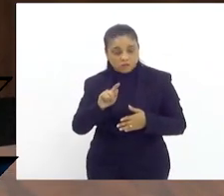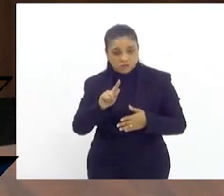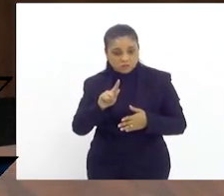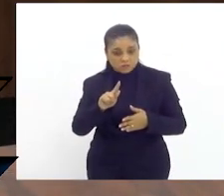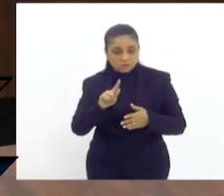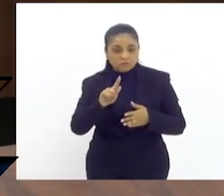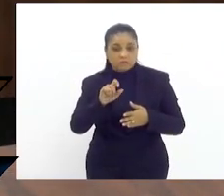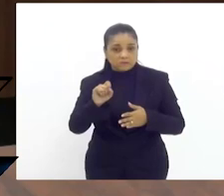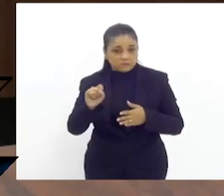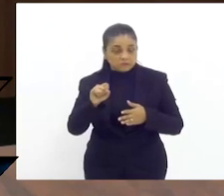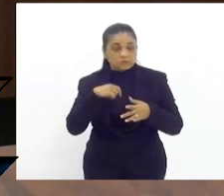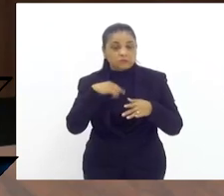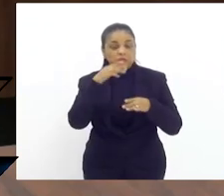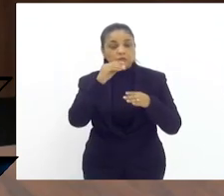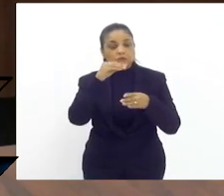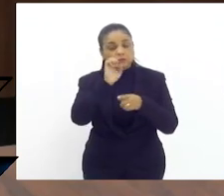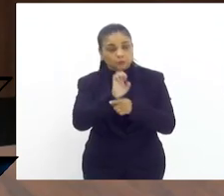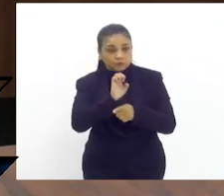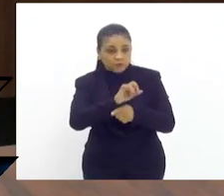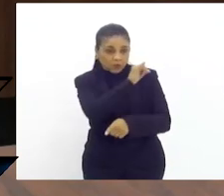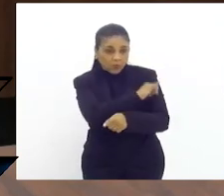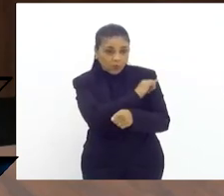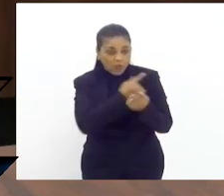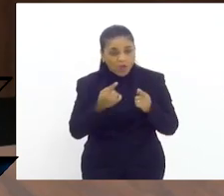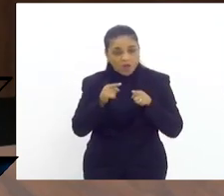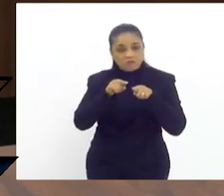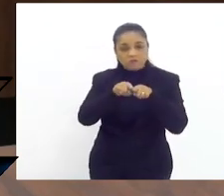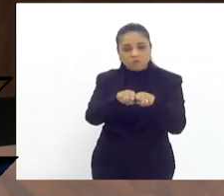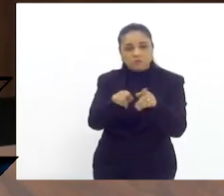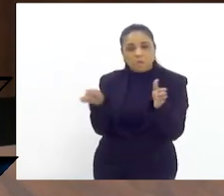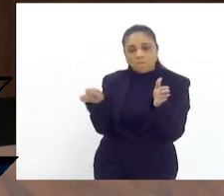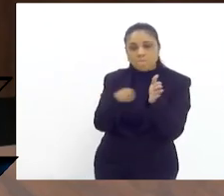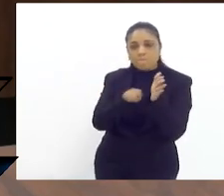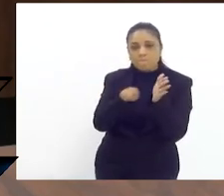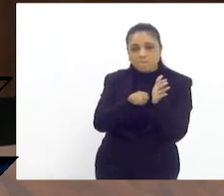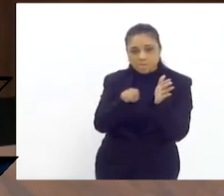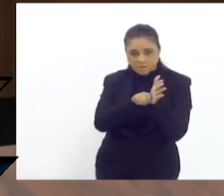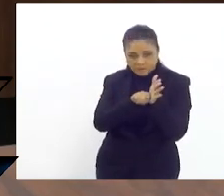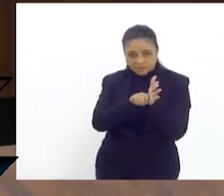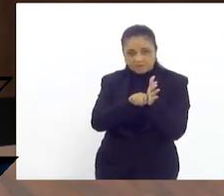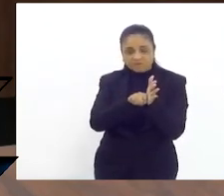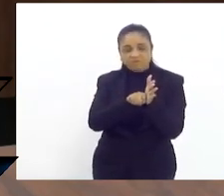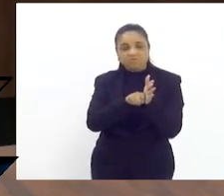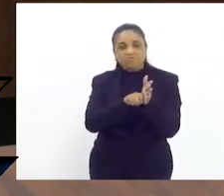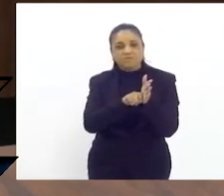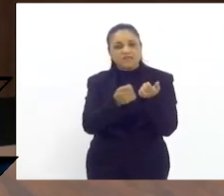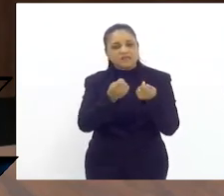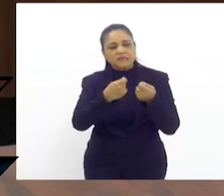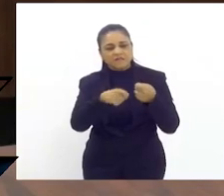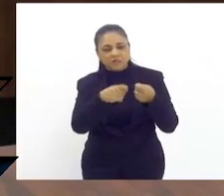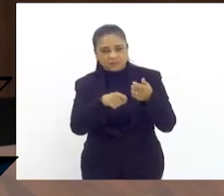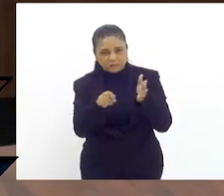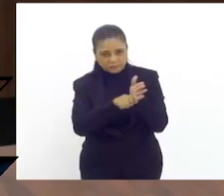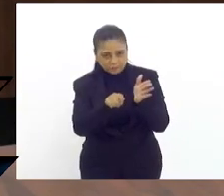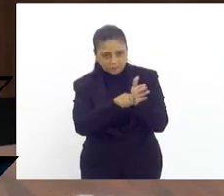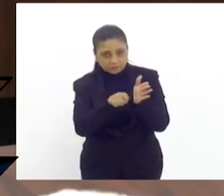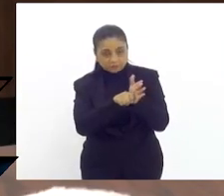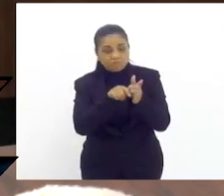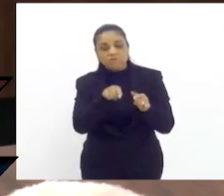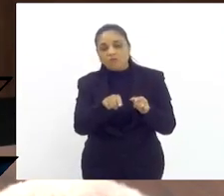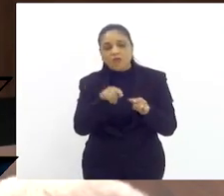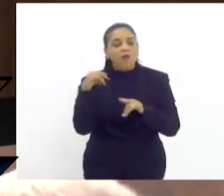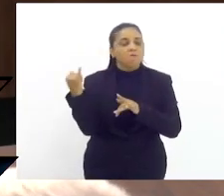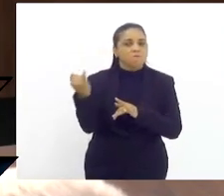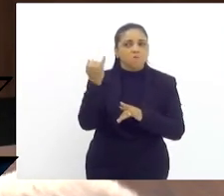e que estão associadas aos narcotraficantes no estado do Rio de Janeiro nós sabemos da importância que é